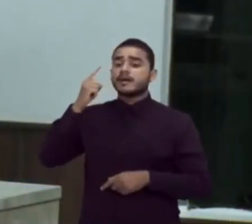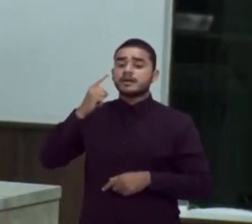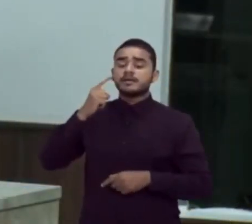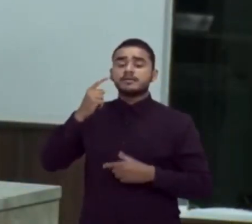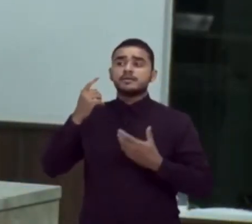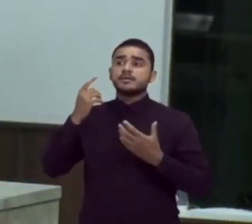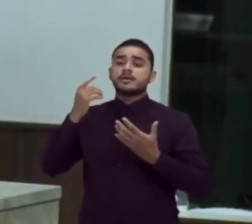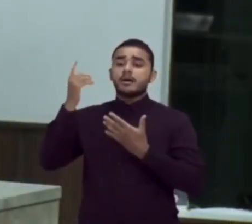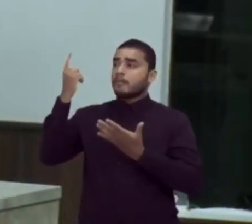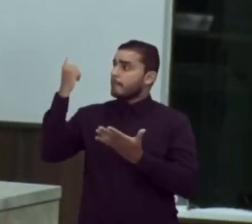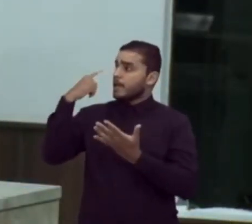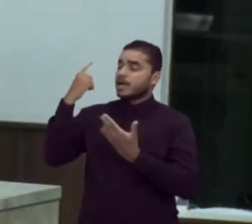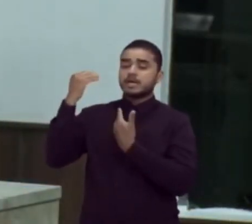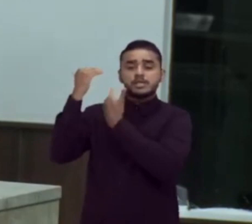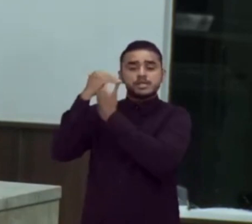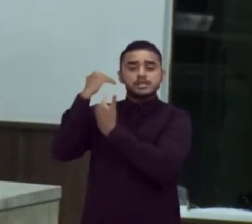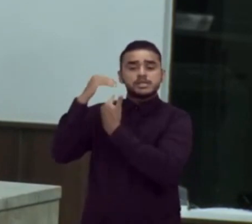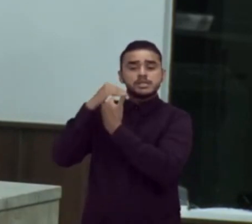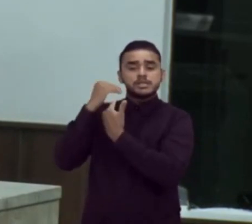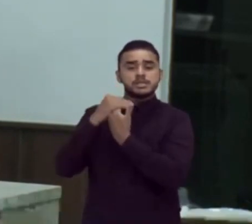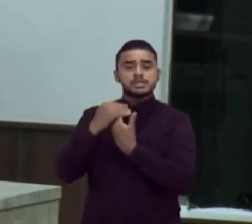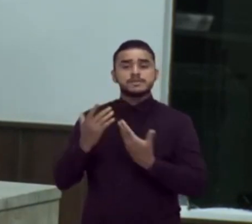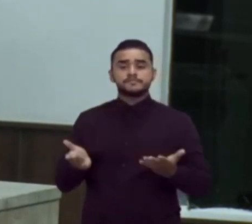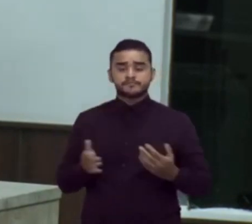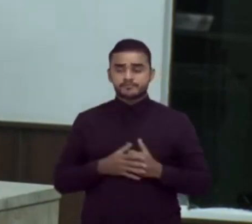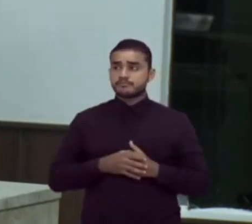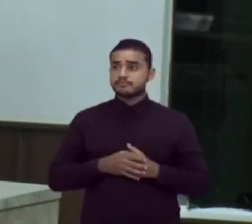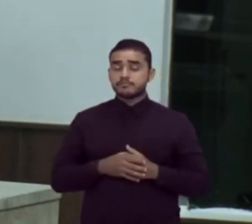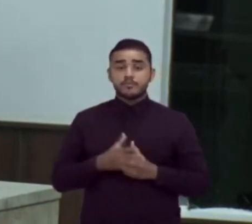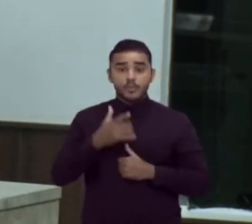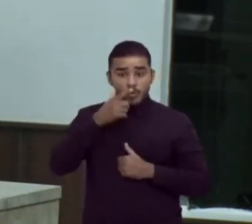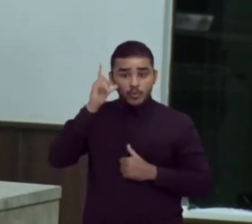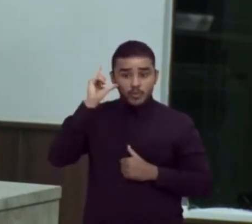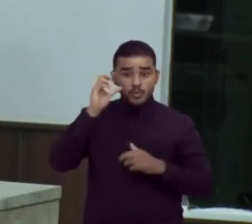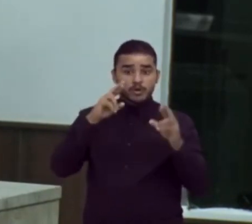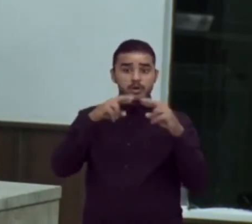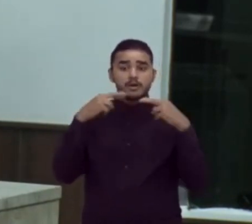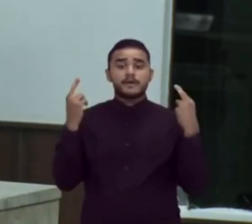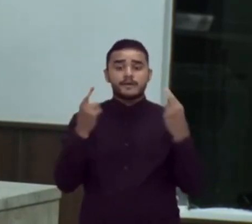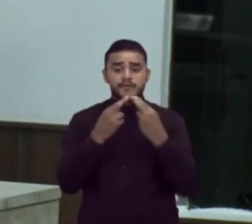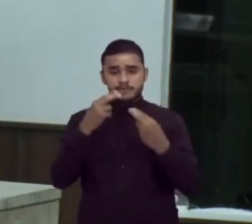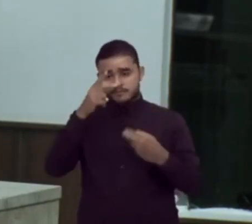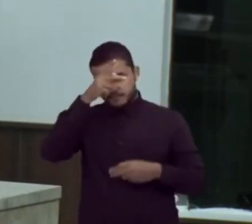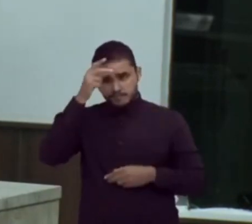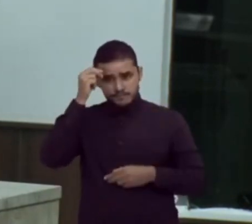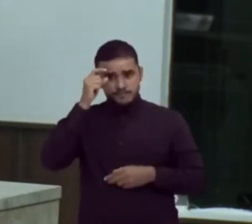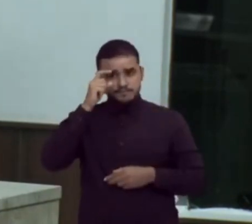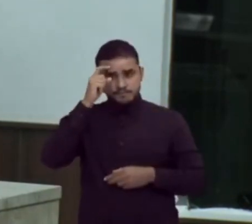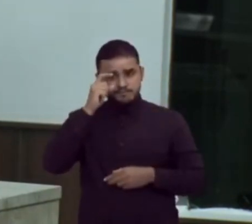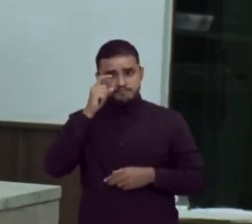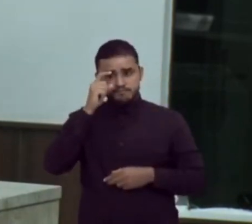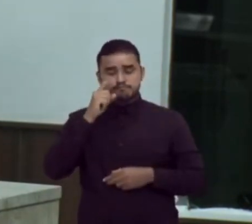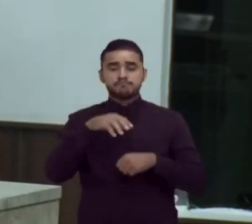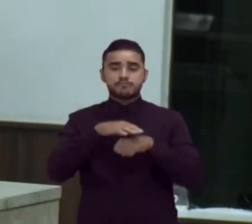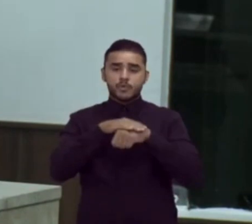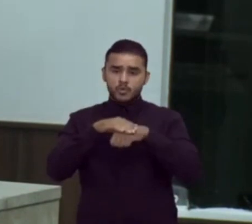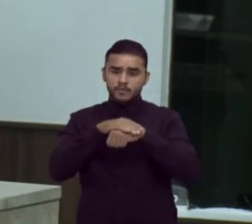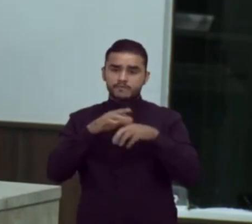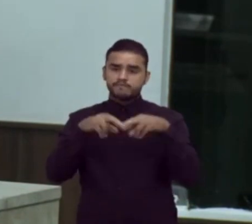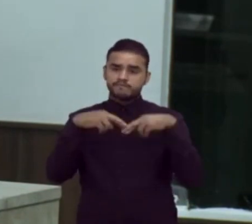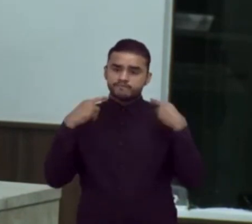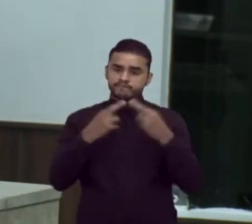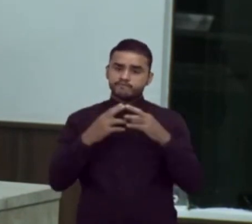Ontem houve uma reunião do prefeito, estou concluindo, presidente, com a Guarda Municipal, e a gente espera que a pauta